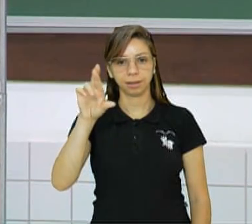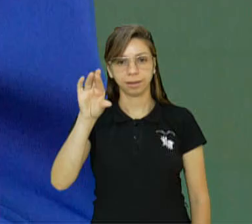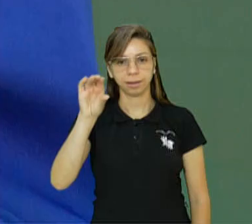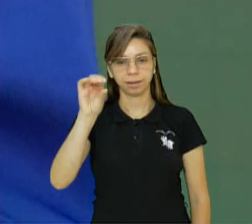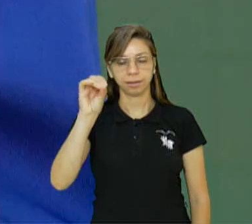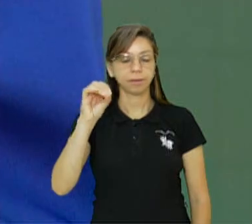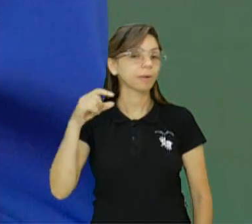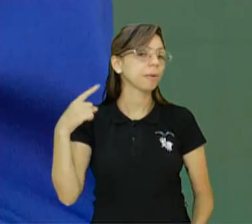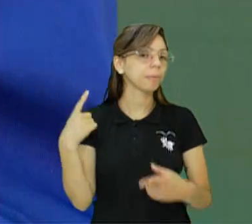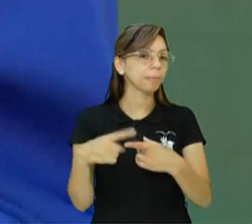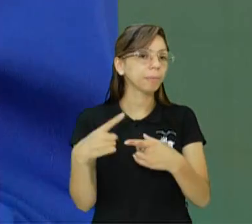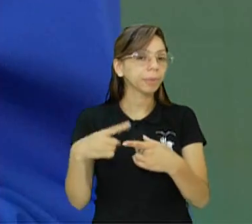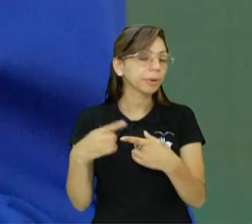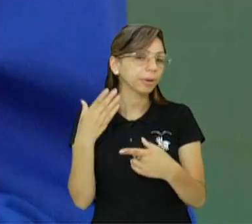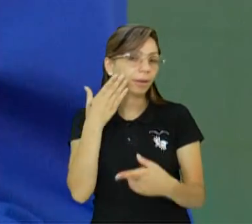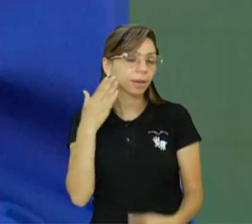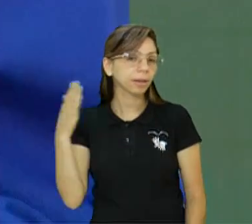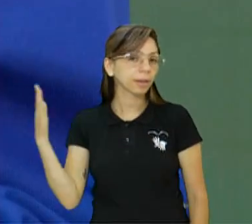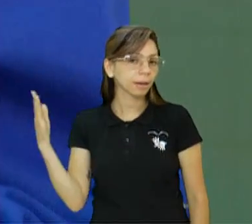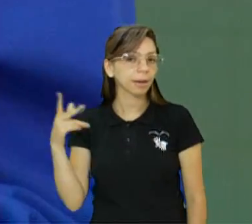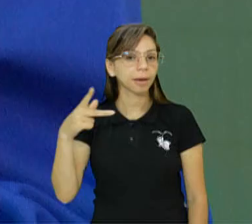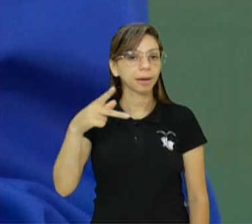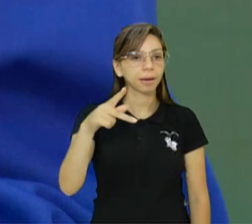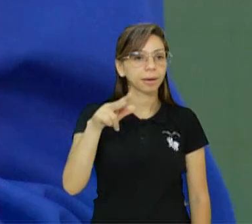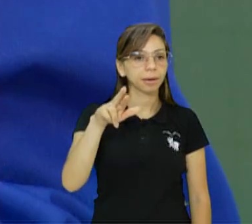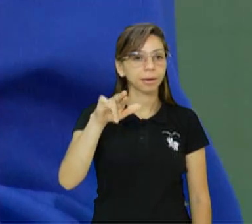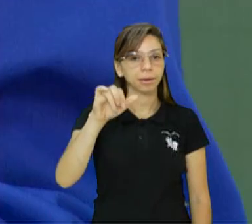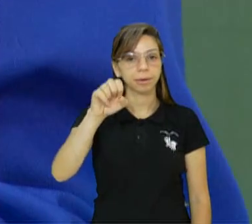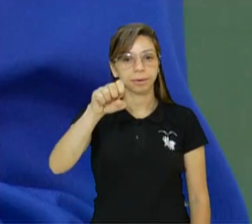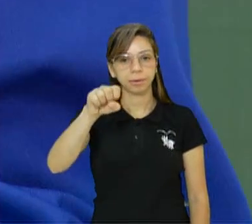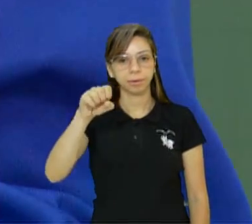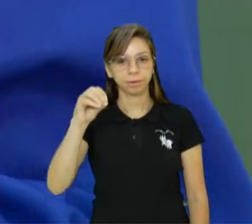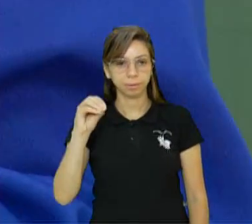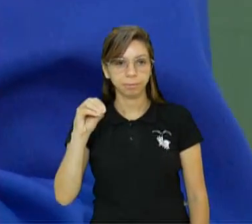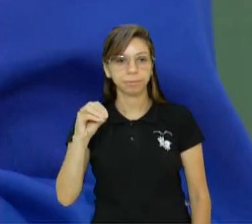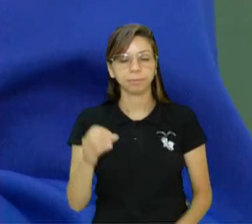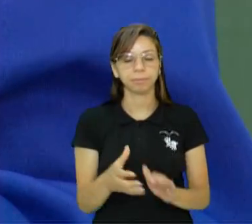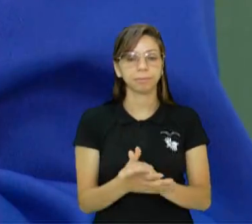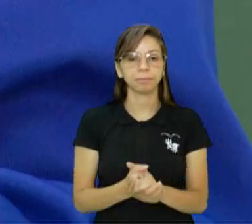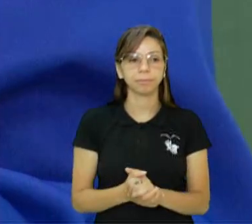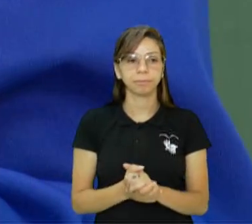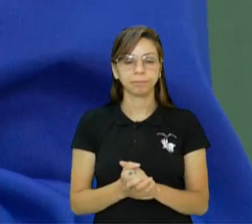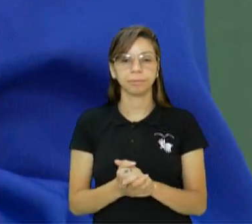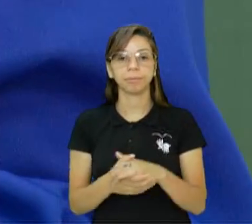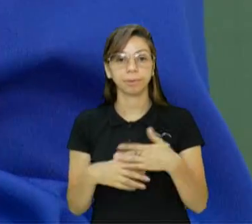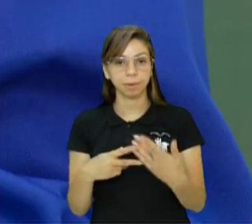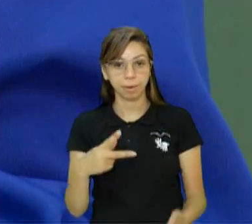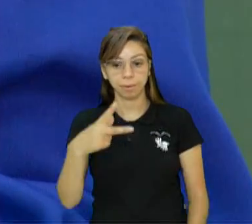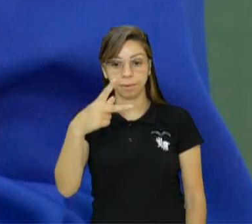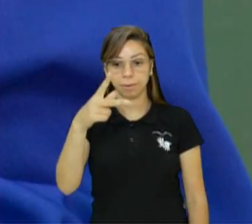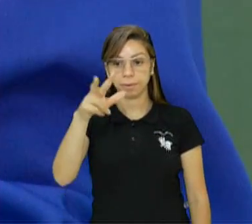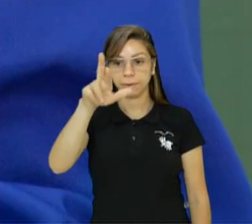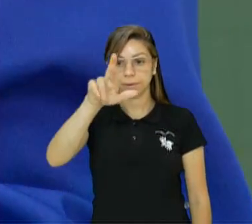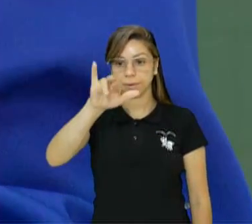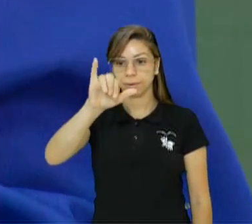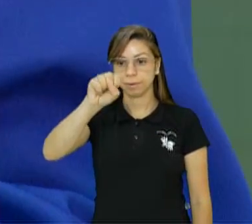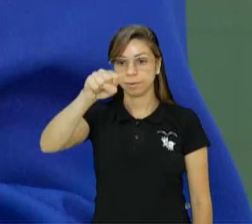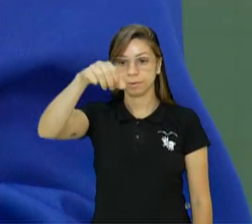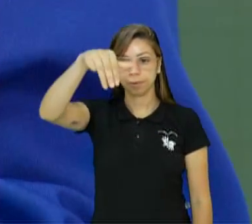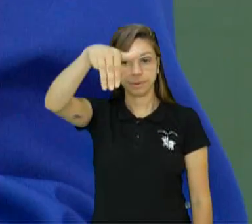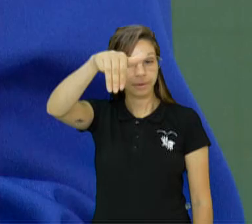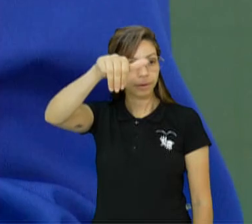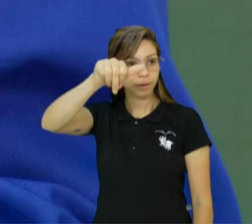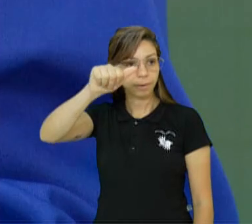base pentagonal, prof? O que é o prisma, gente? O prisma, ele é um poliedro que ele